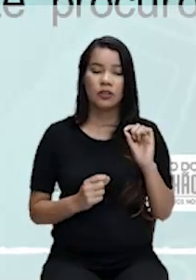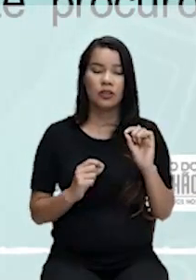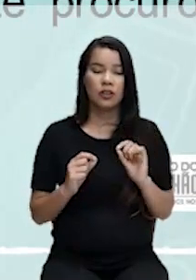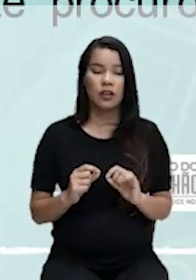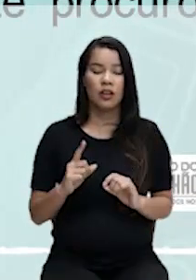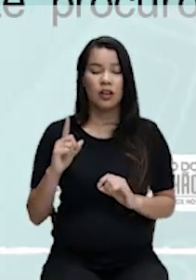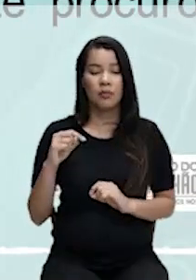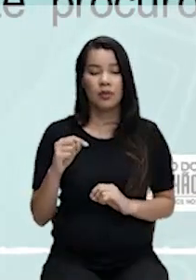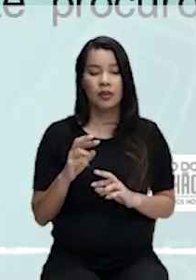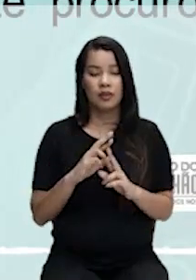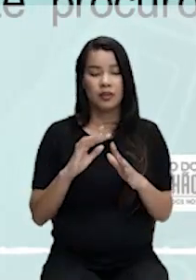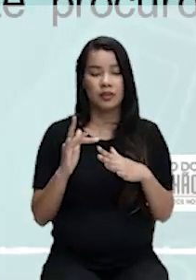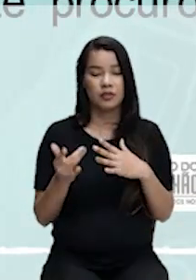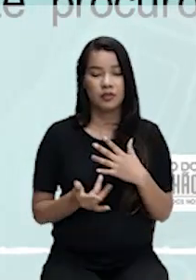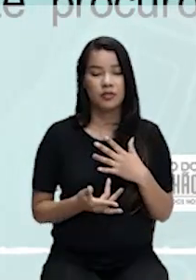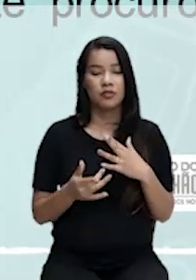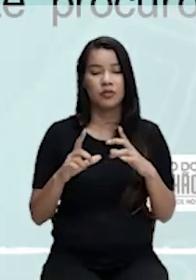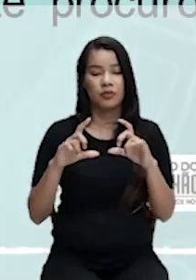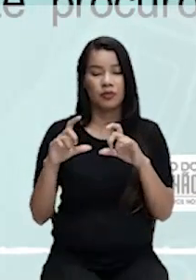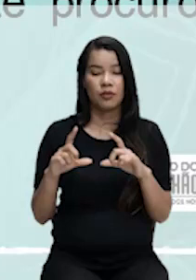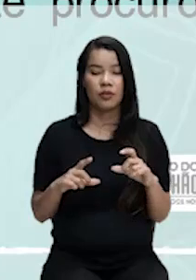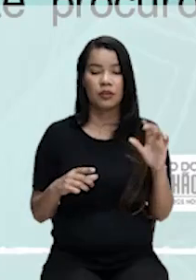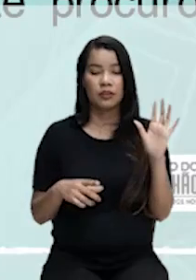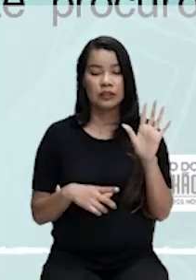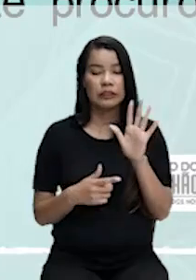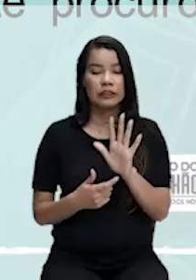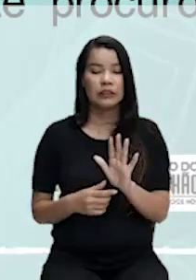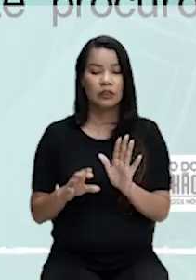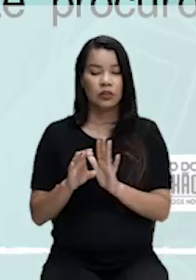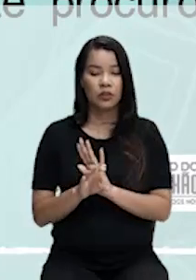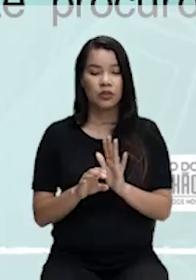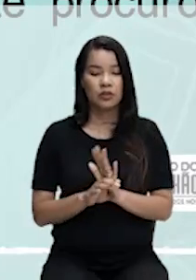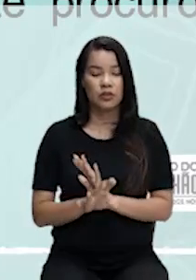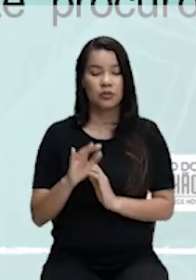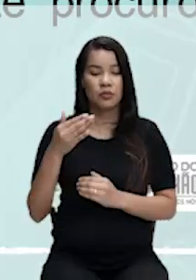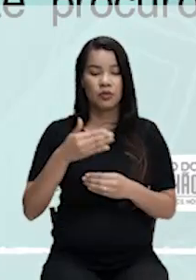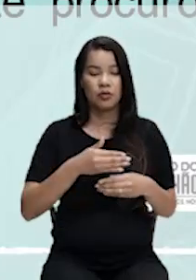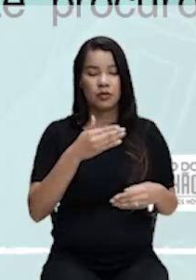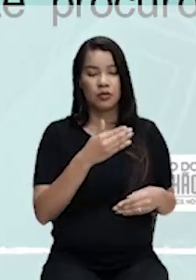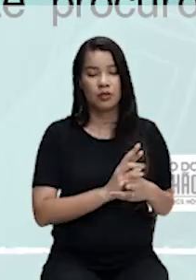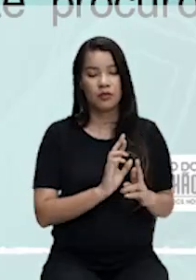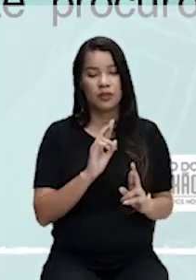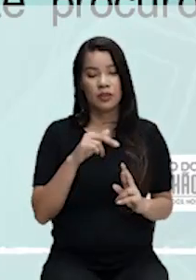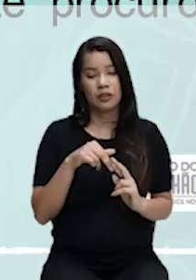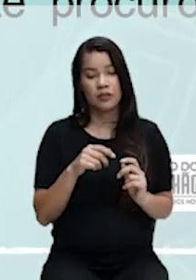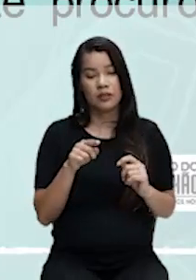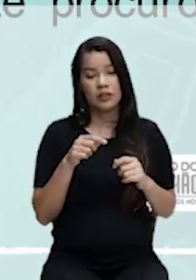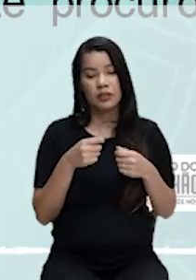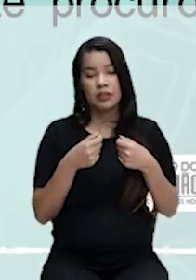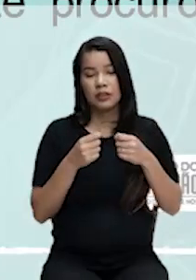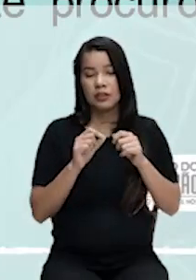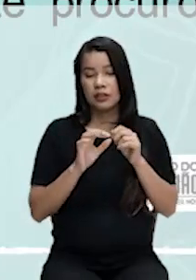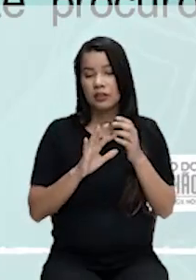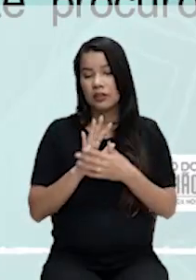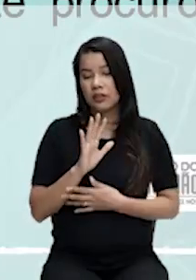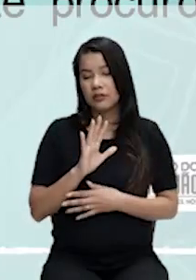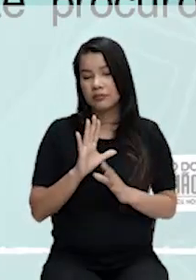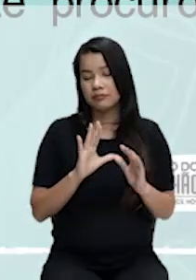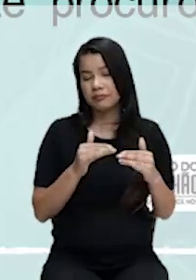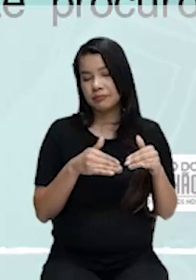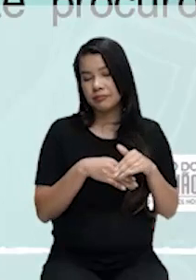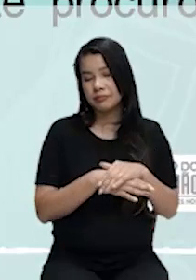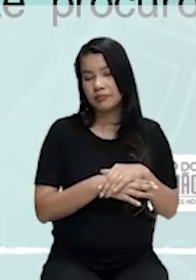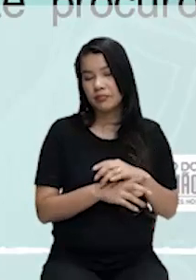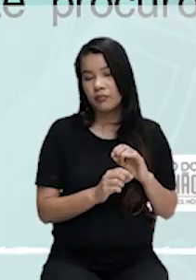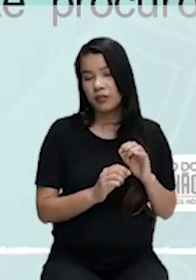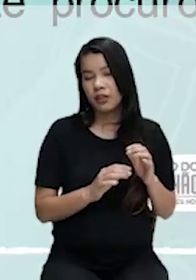de um mural de referências. Lá você cria passos para guardar suas inspirações e também pode fazer upload de imagens, assim como colocar